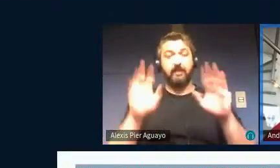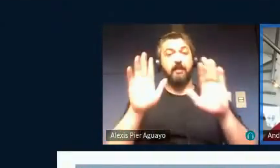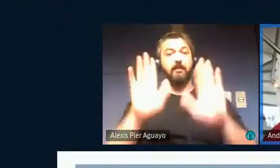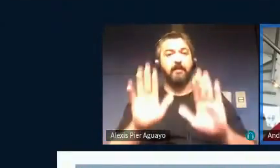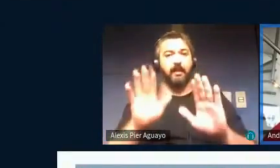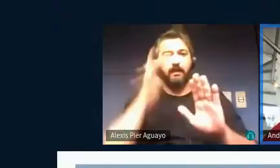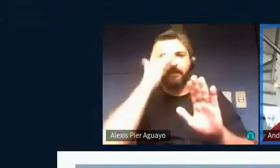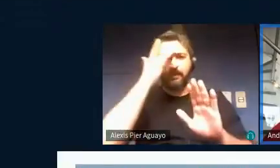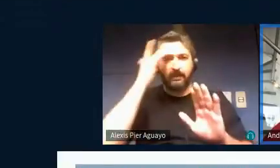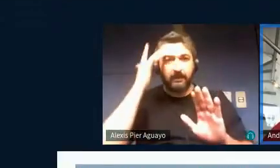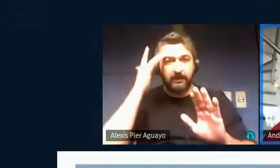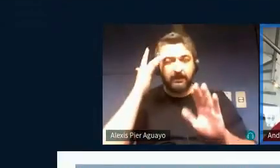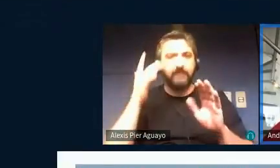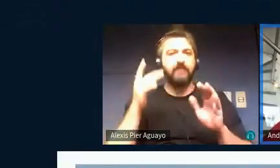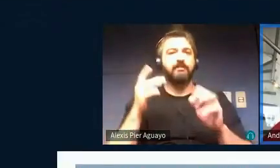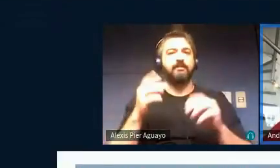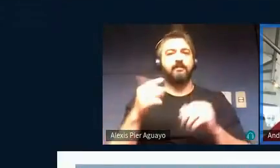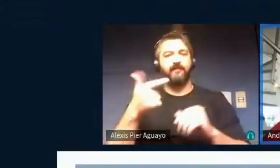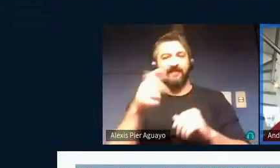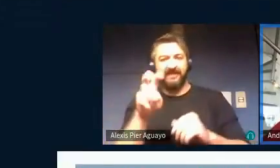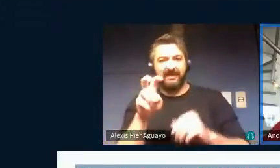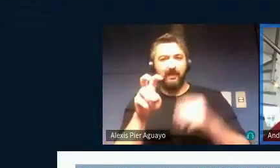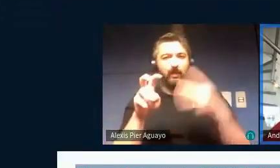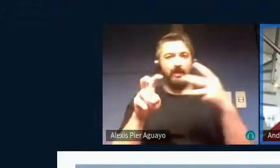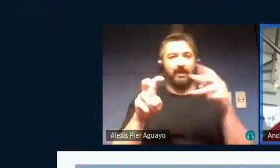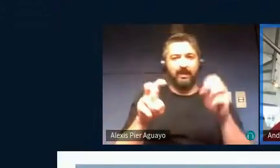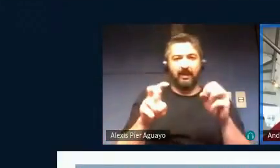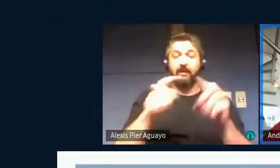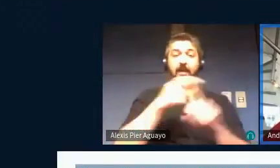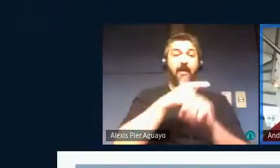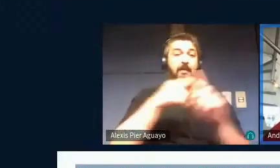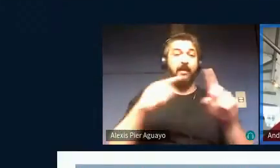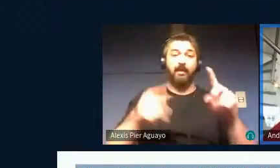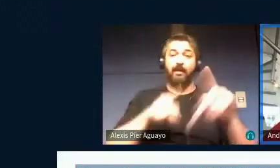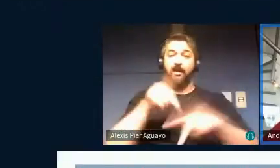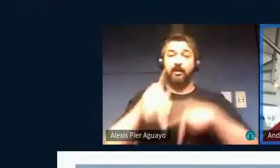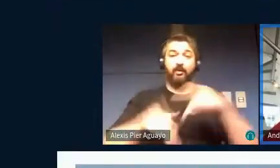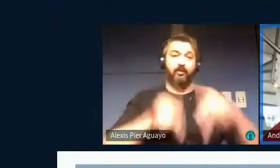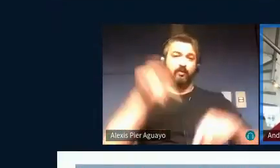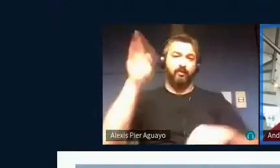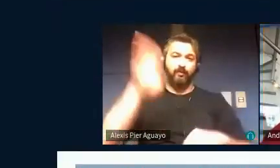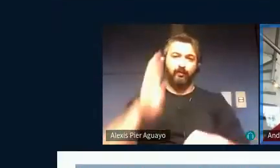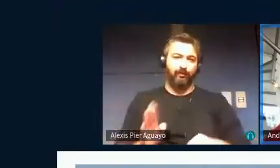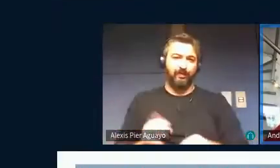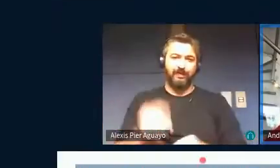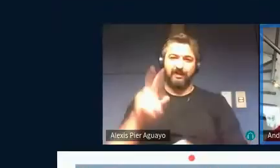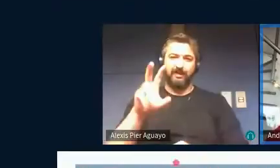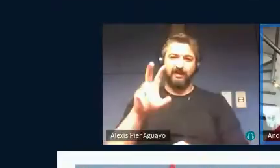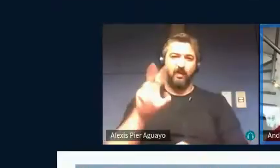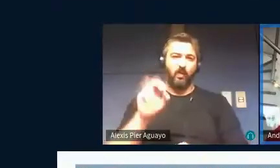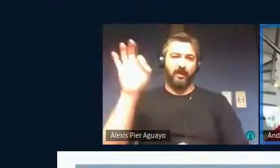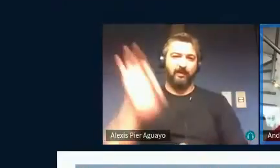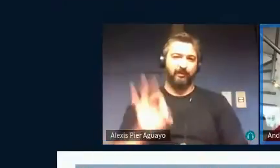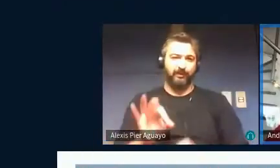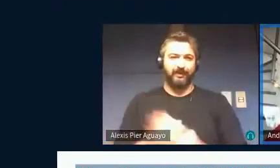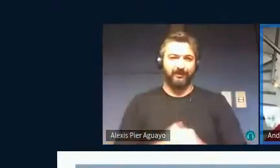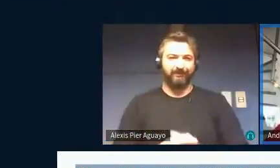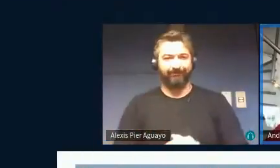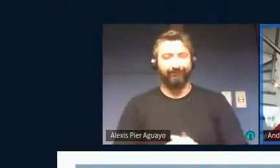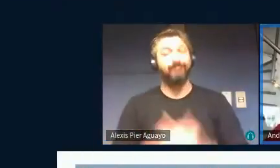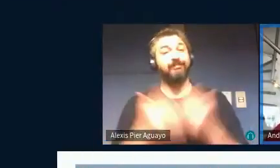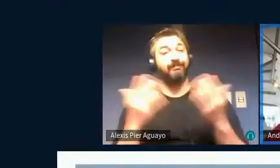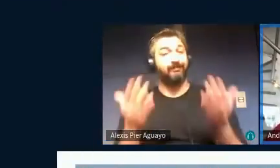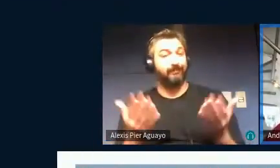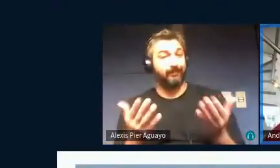sobrepeso na atualidade no Brasil, nós temos metade da população com sobrepeso, 50%. Então, isso quer dizer o quê, gente? Quer dizer que a gente